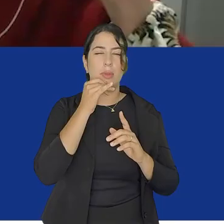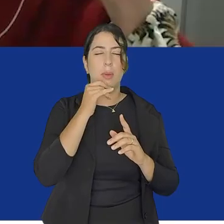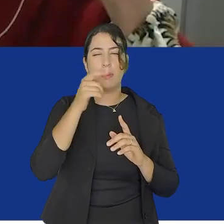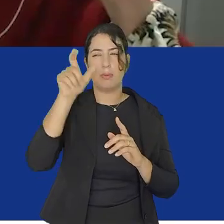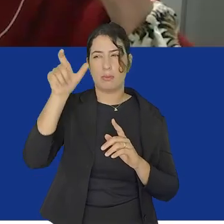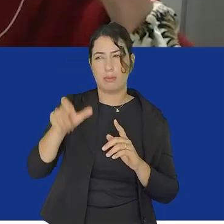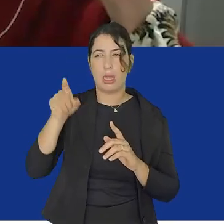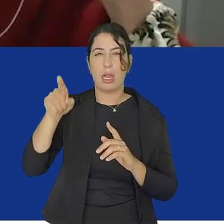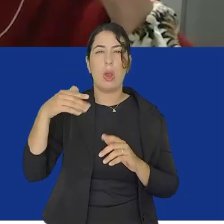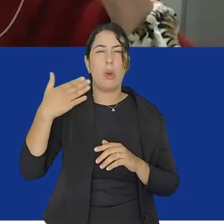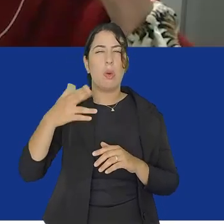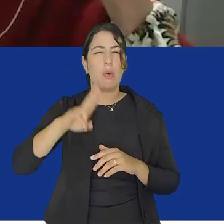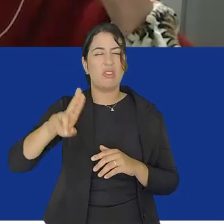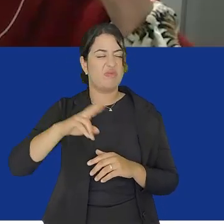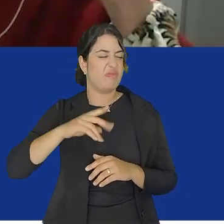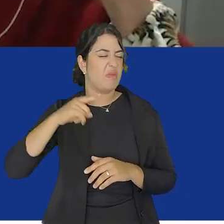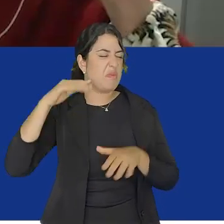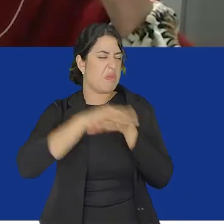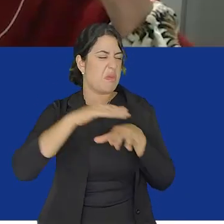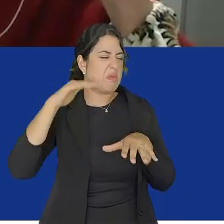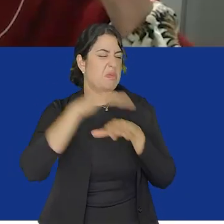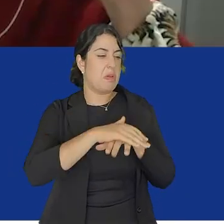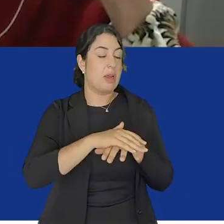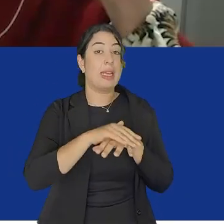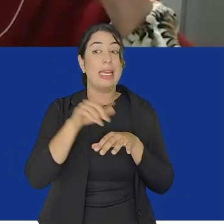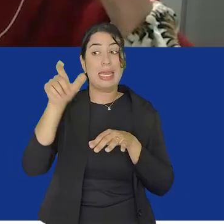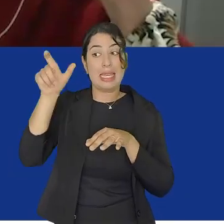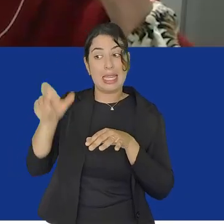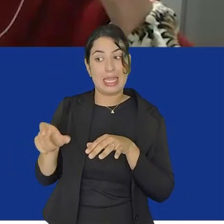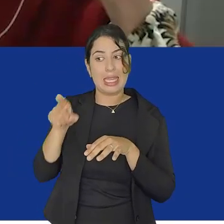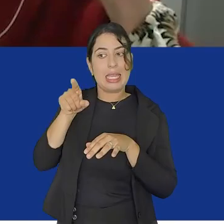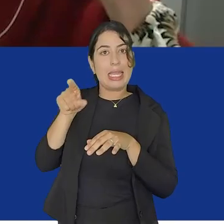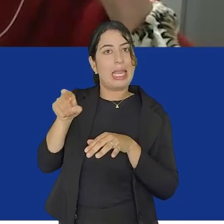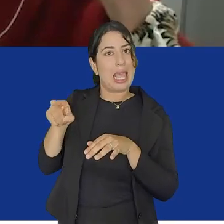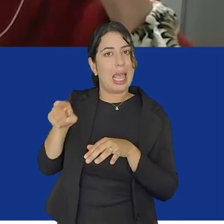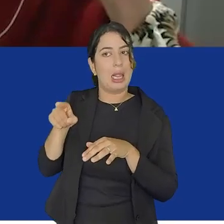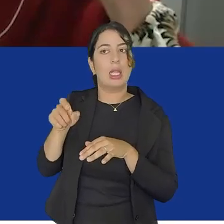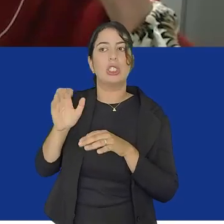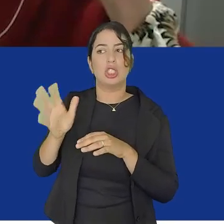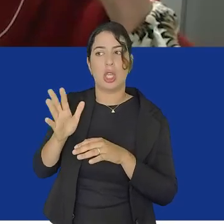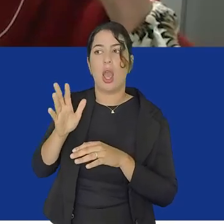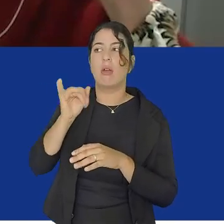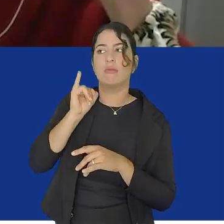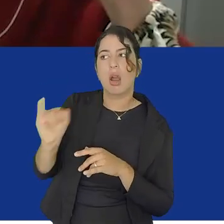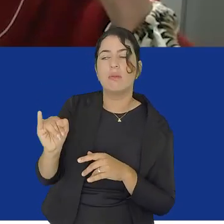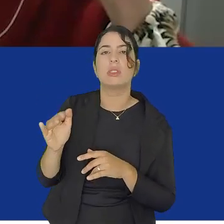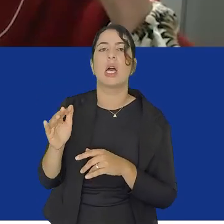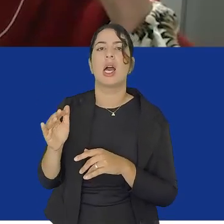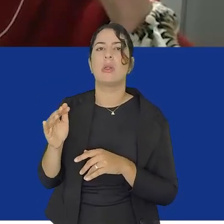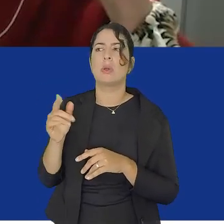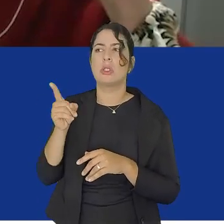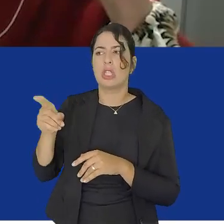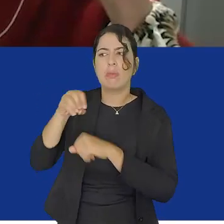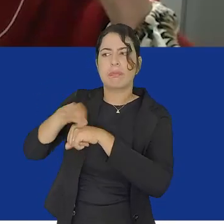cotidiana, que embora possa ter recebido treinamento, suporte, alertas de que aquele comportamento não é